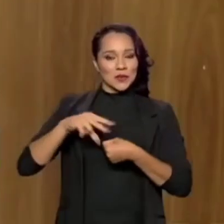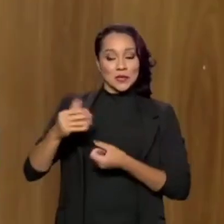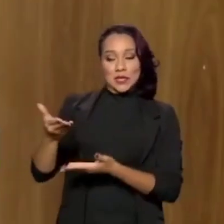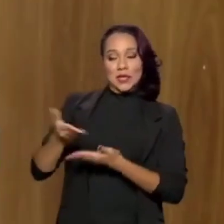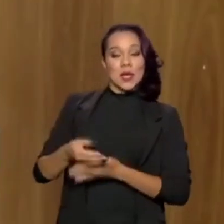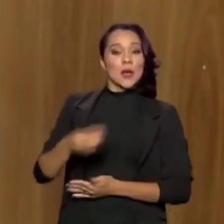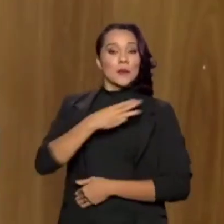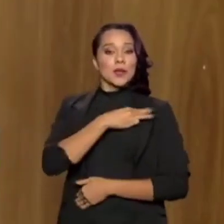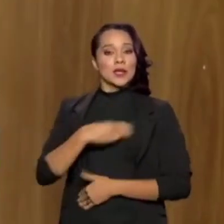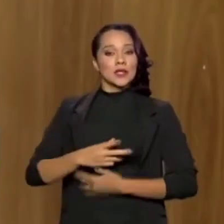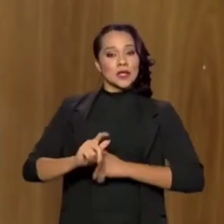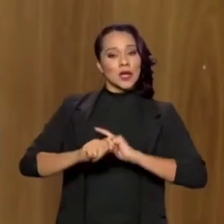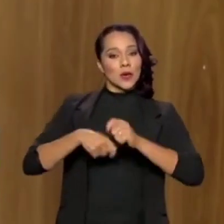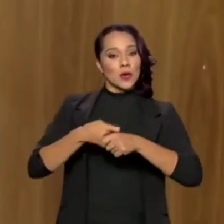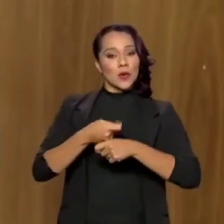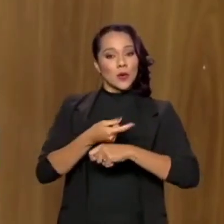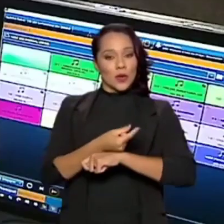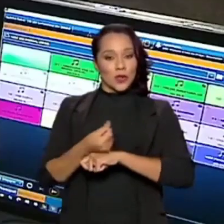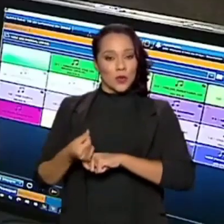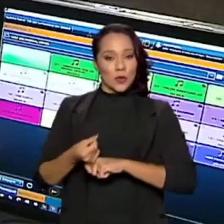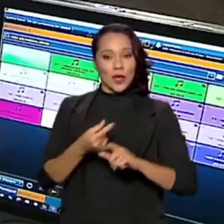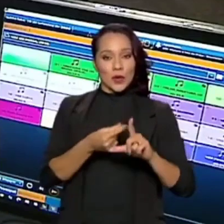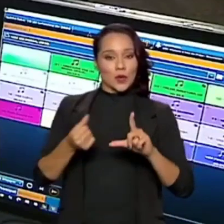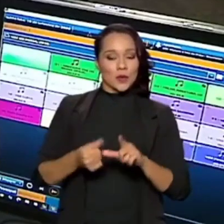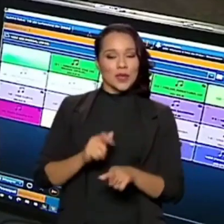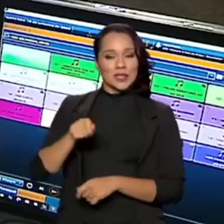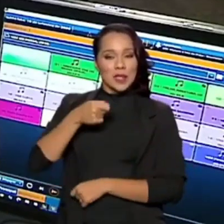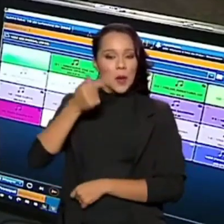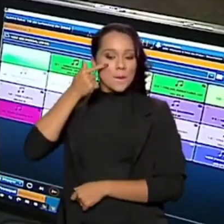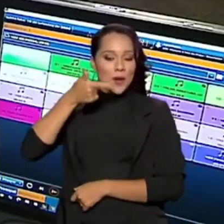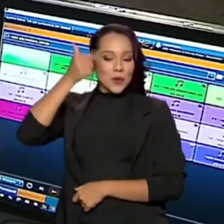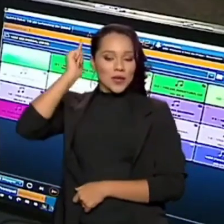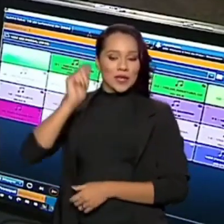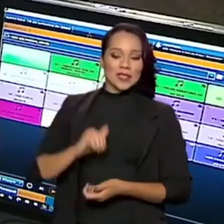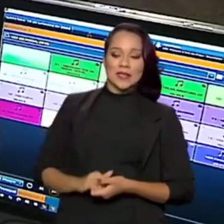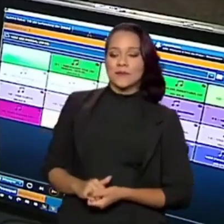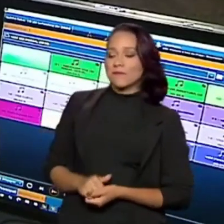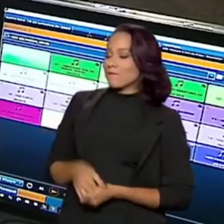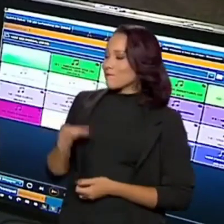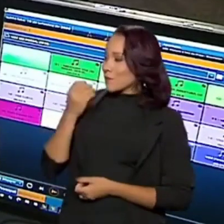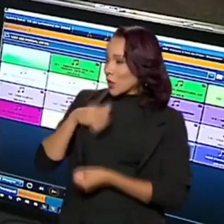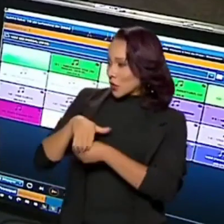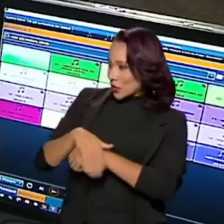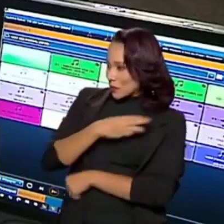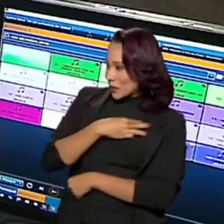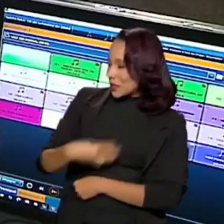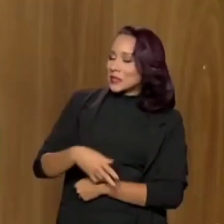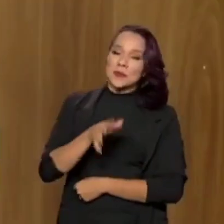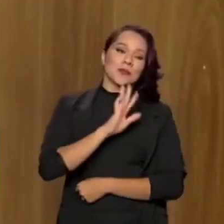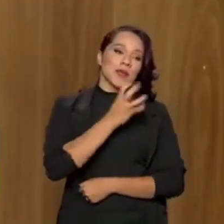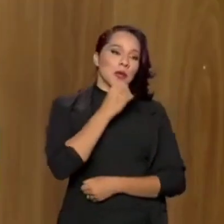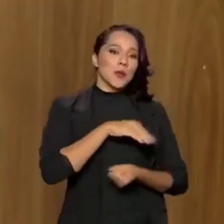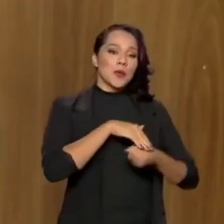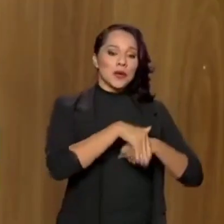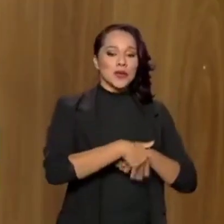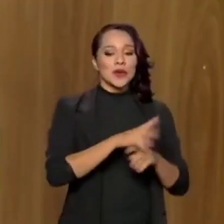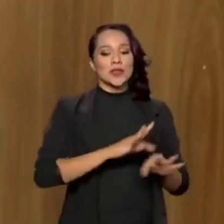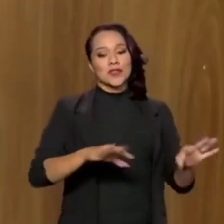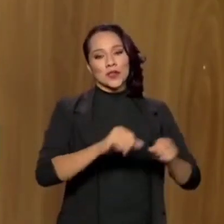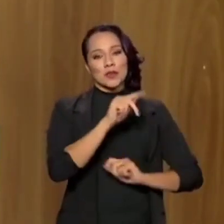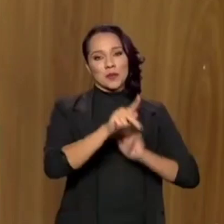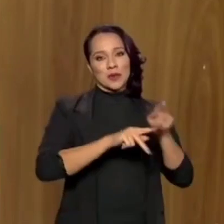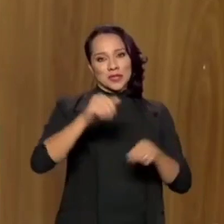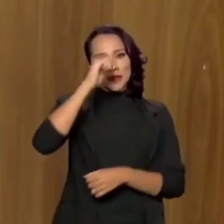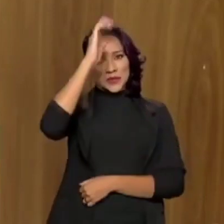Brasil, ministro da Economia, Paulo Guedes. Boa noite, ministro. Boa noite, Gabriela. Boa noite, Mariana. Boa noite, brasileiros,